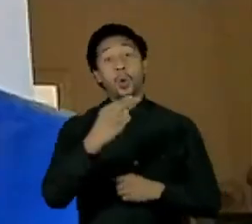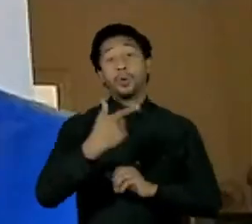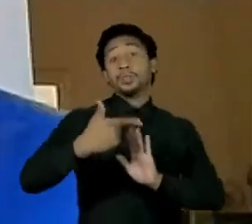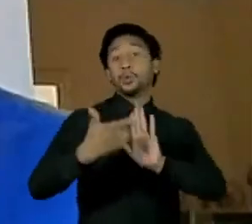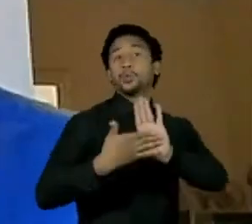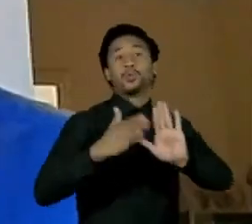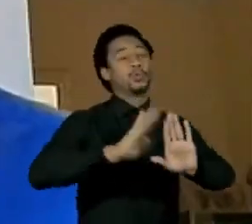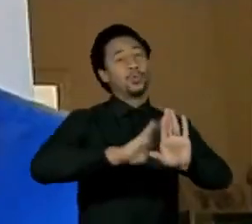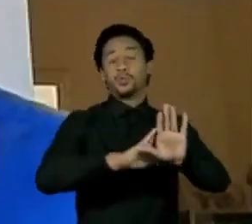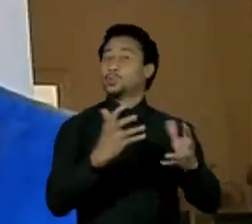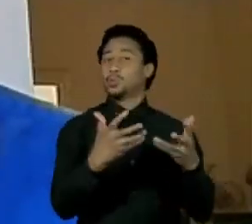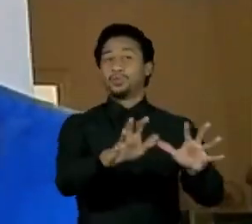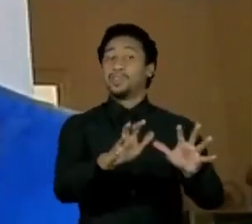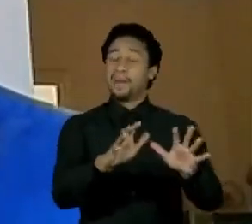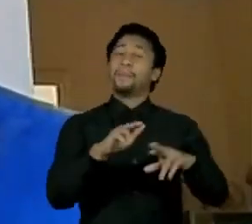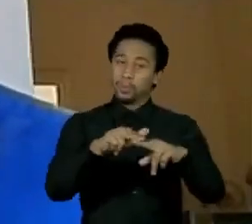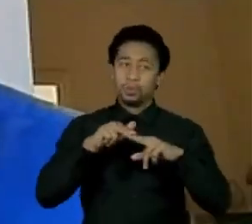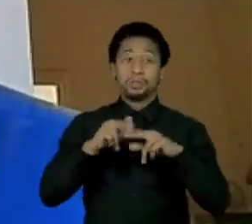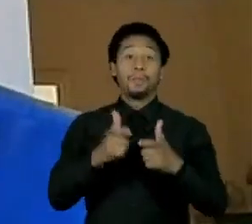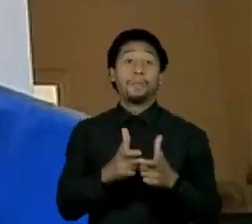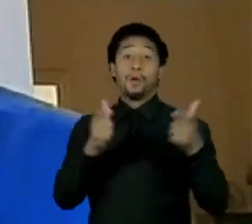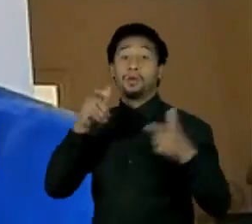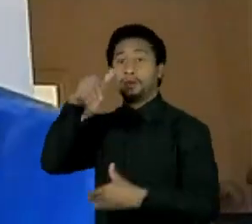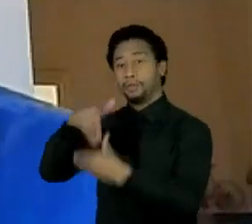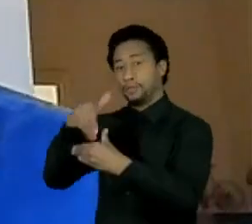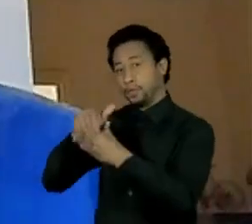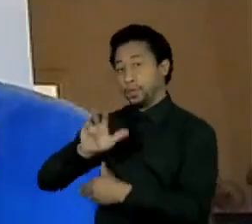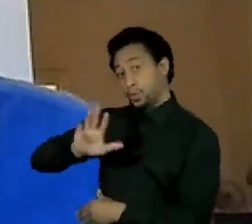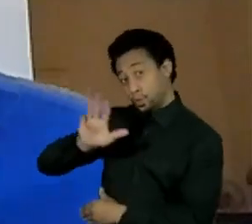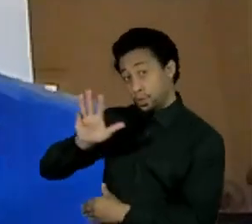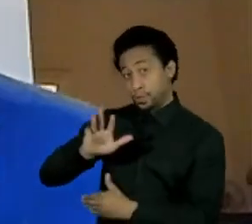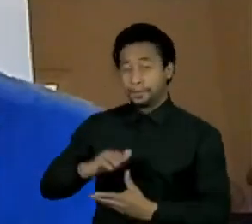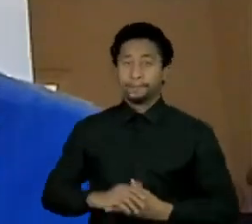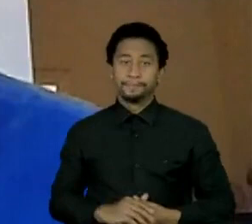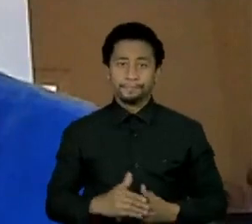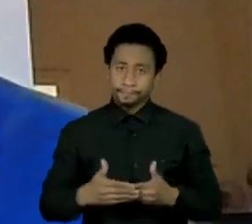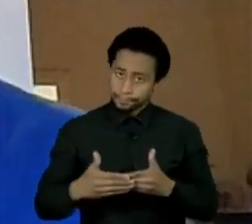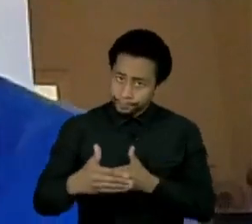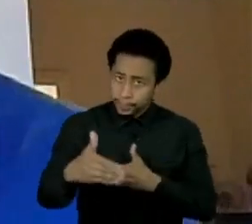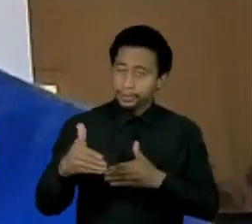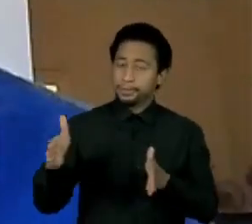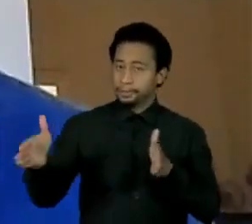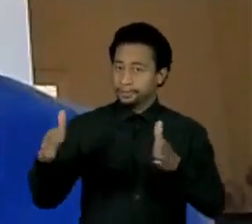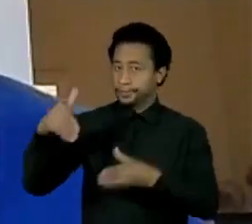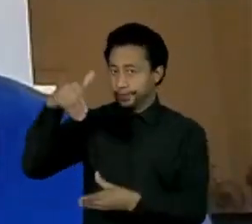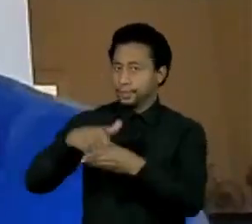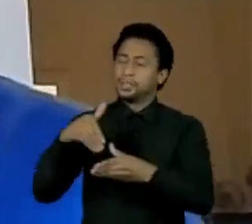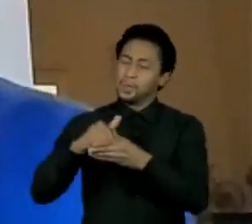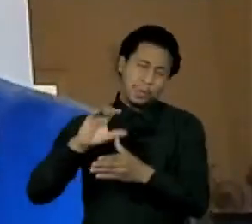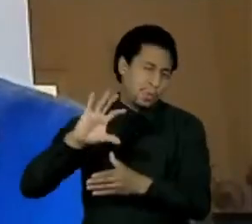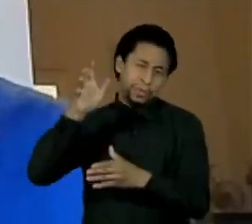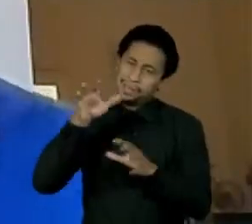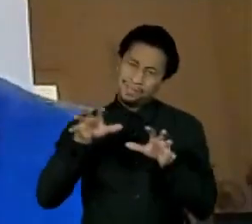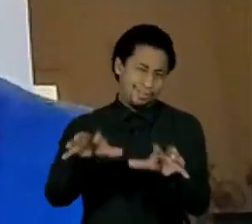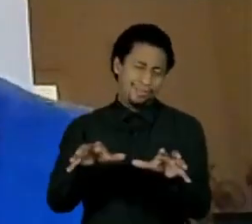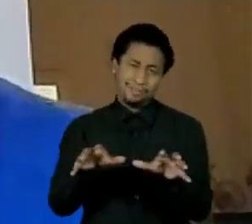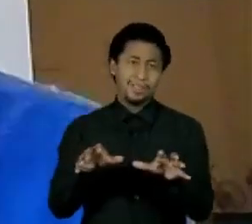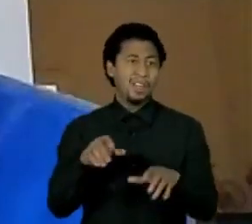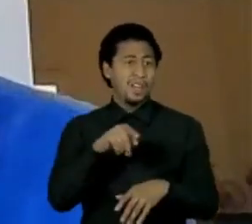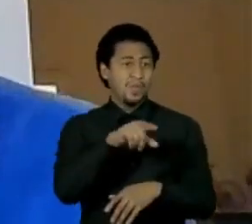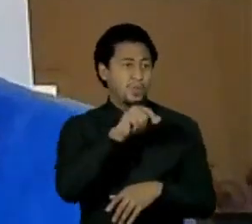O voto útil é natural. Nas últimas eleições acontece muito isso, né? De